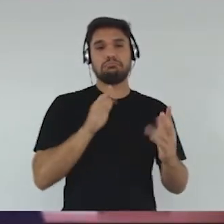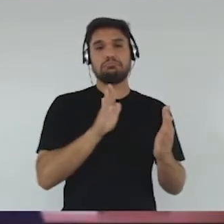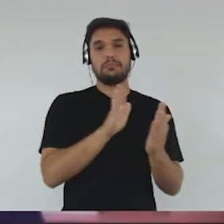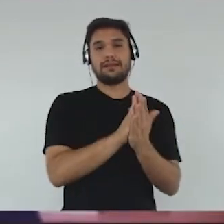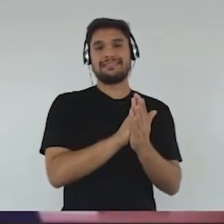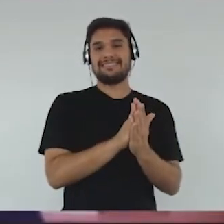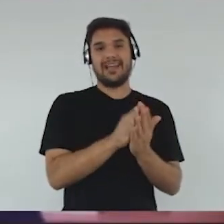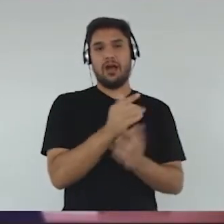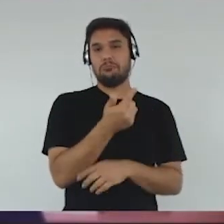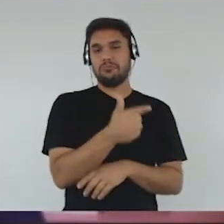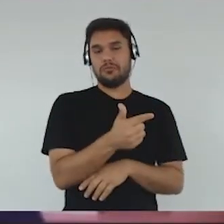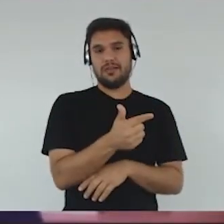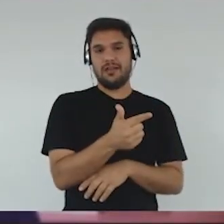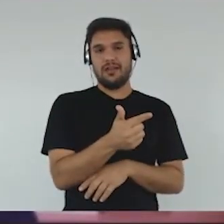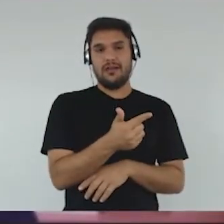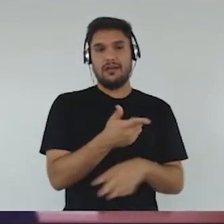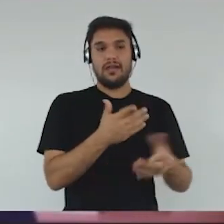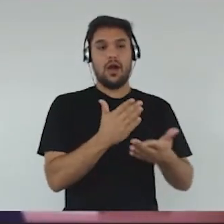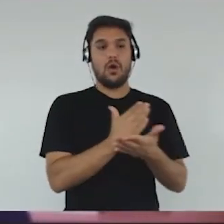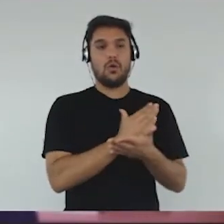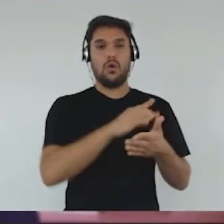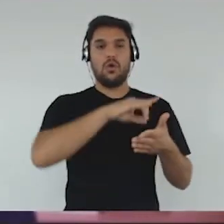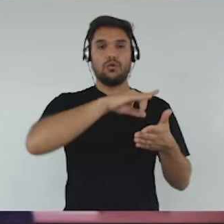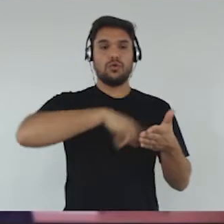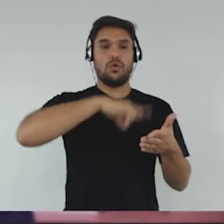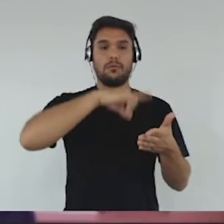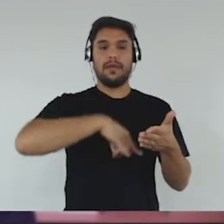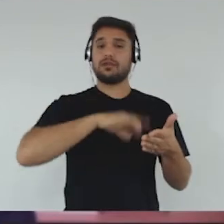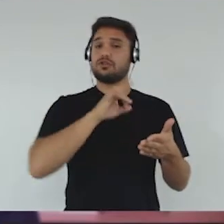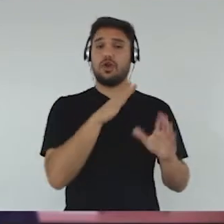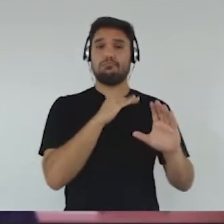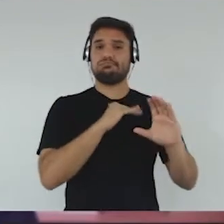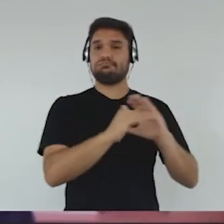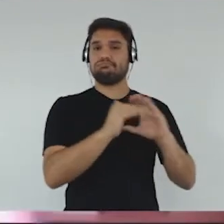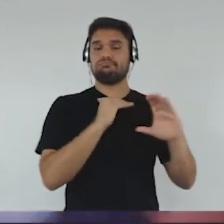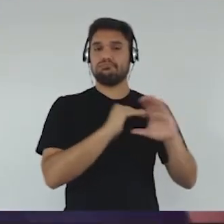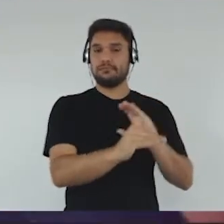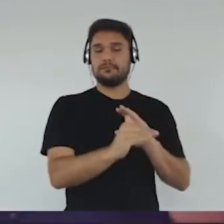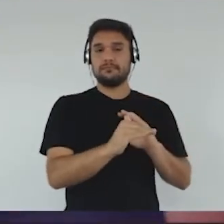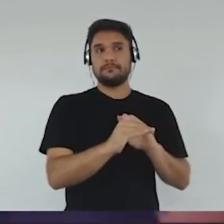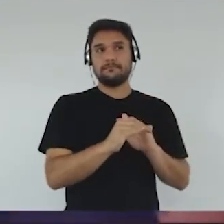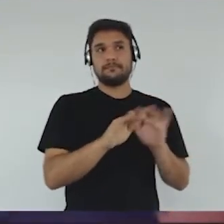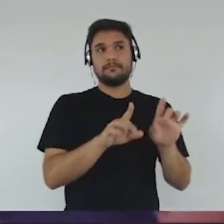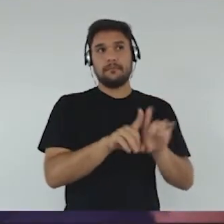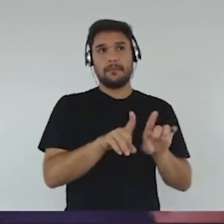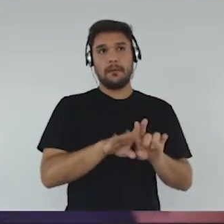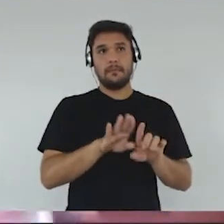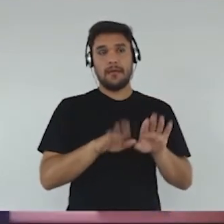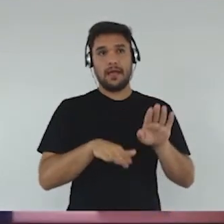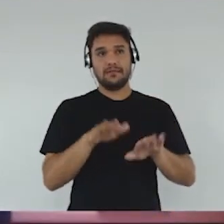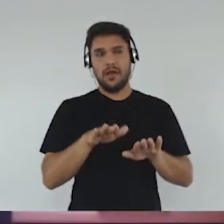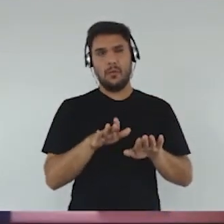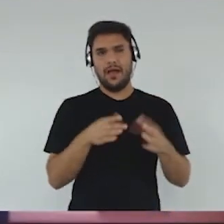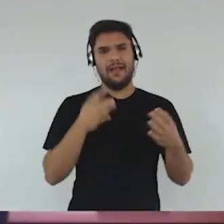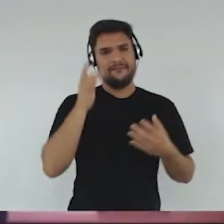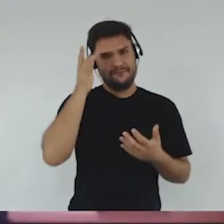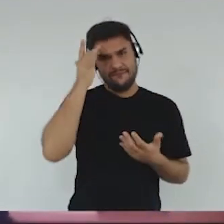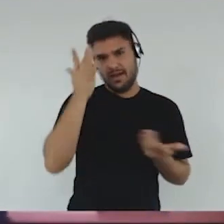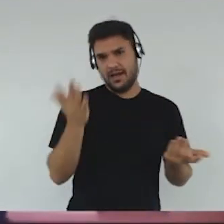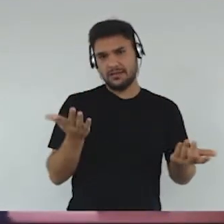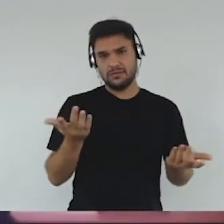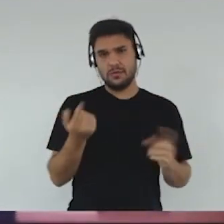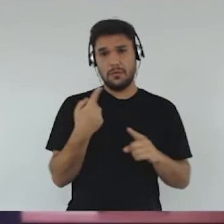que certa troca de documentos deveria ser apenas por meio eletrônico, nem sempre uma circunstância muito simples, quando se